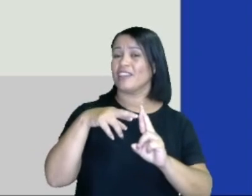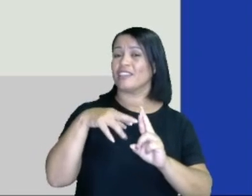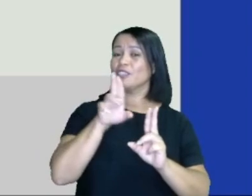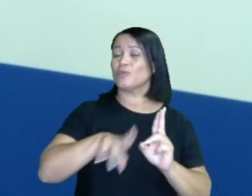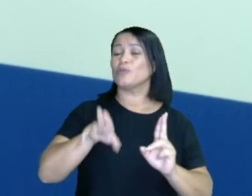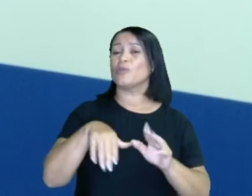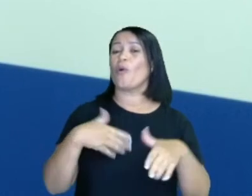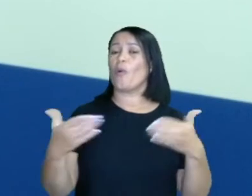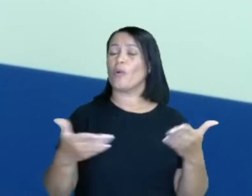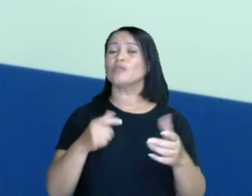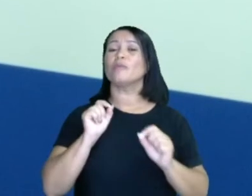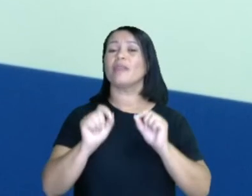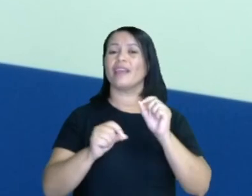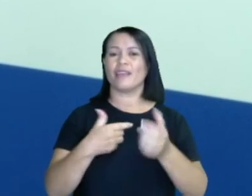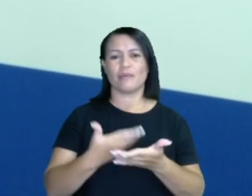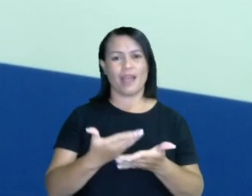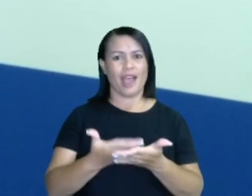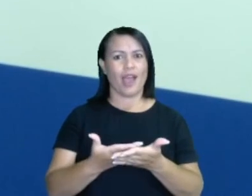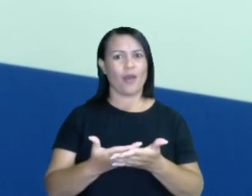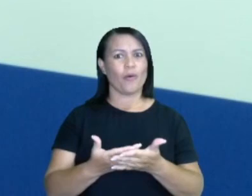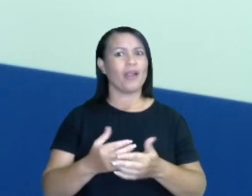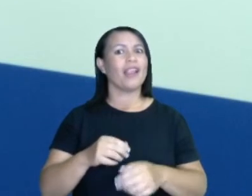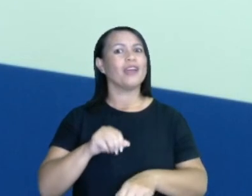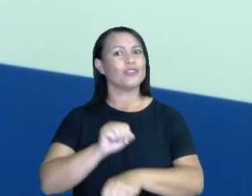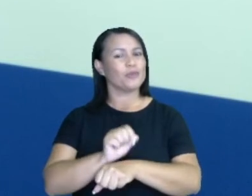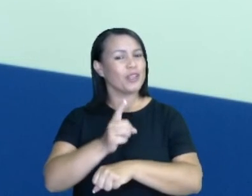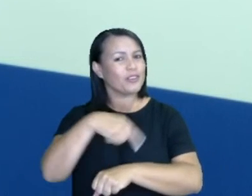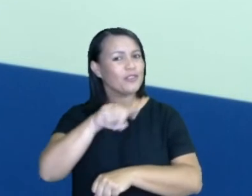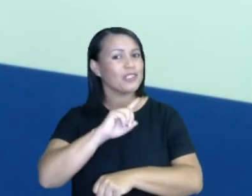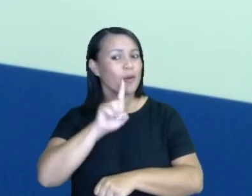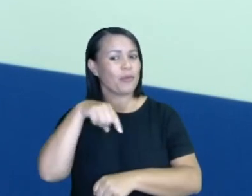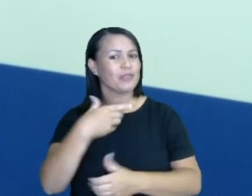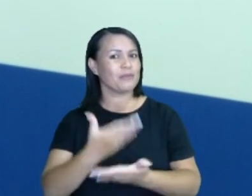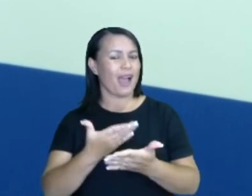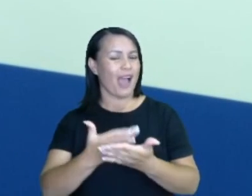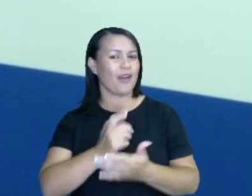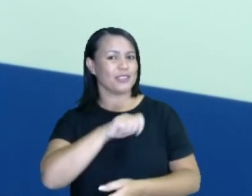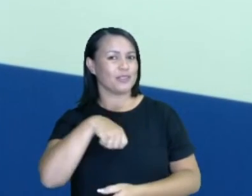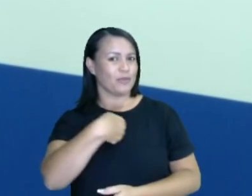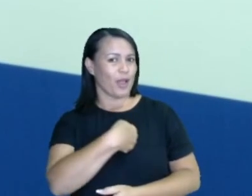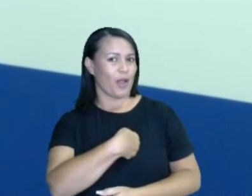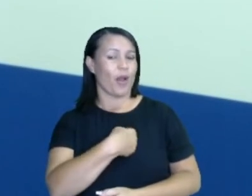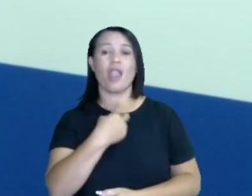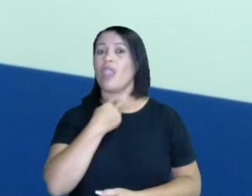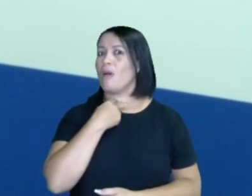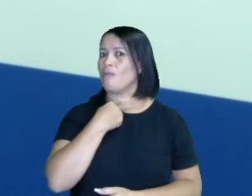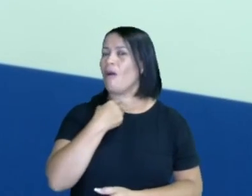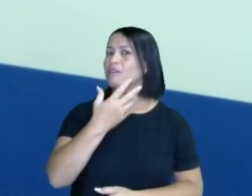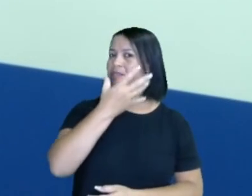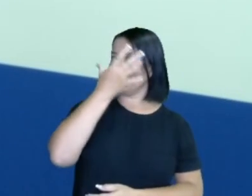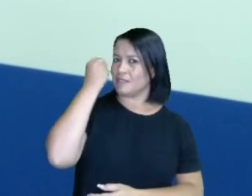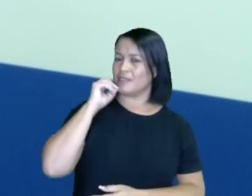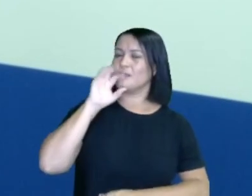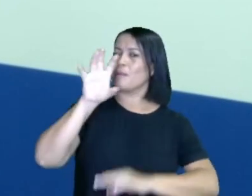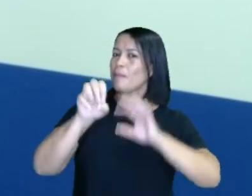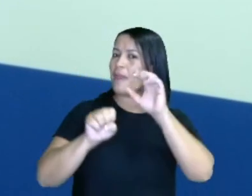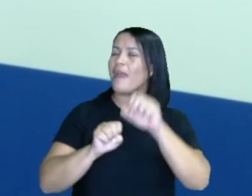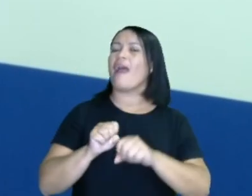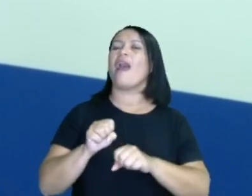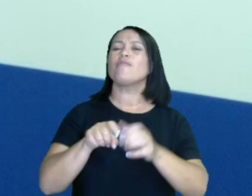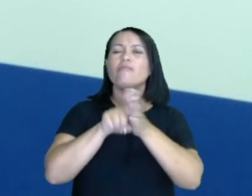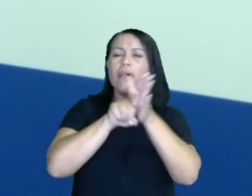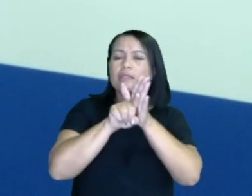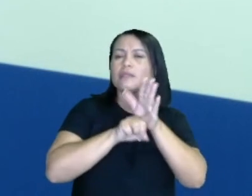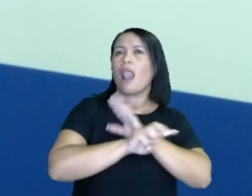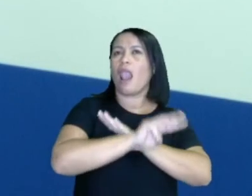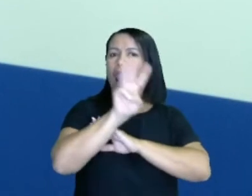aulas. E eu espero vocês na próxima aula de espanhol, certo? Não esquece de pegar esse material lá no blog para